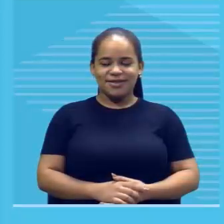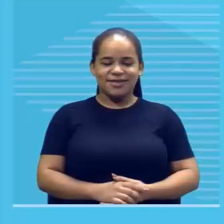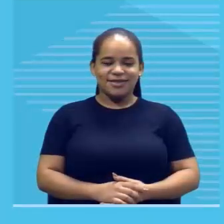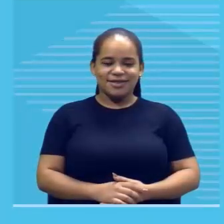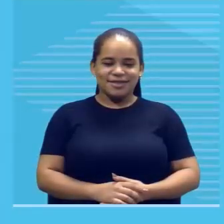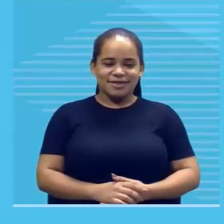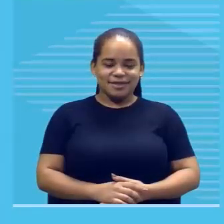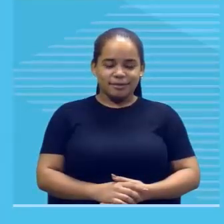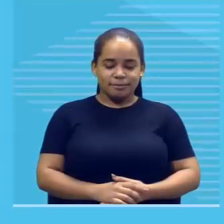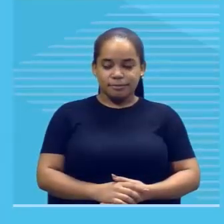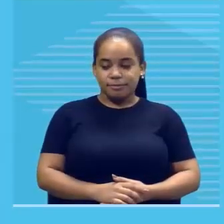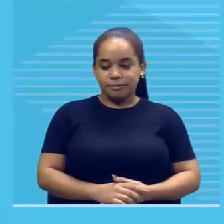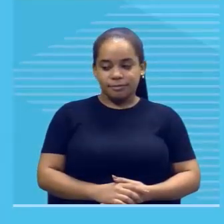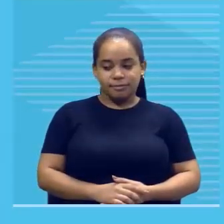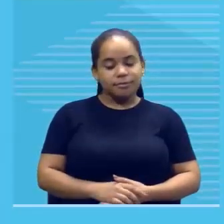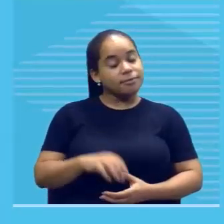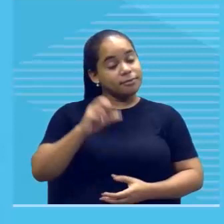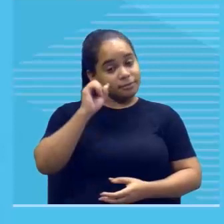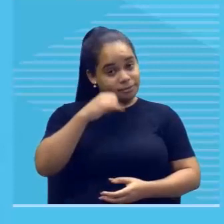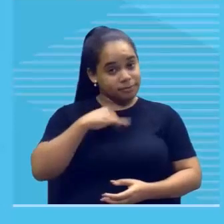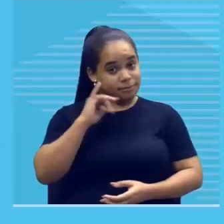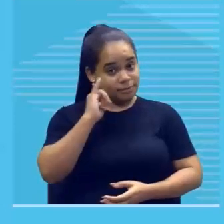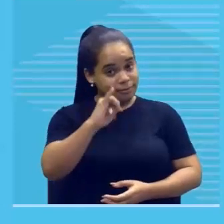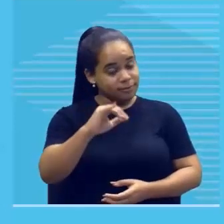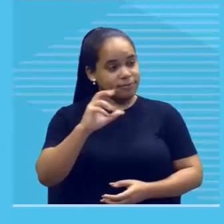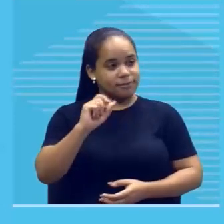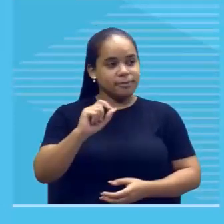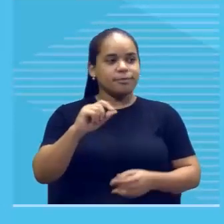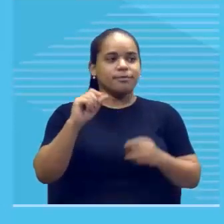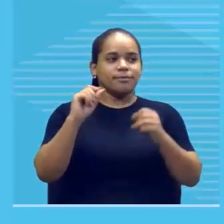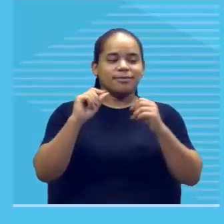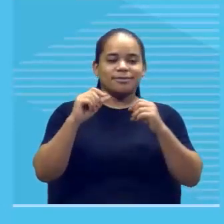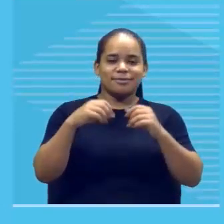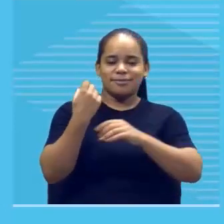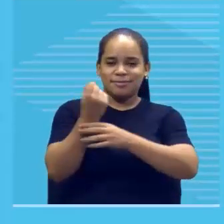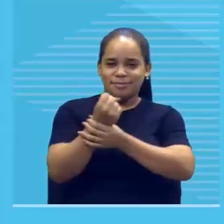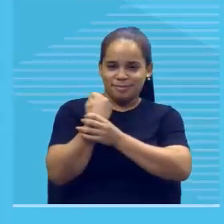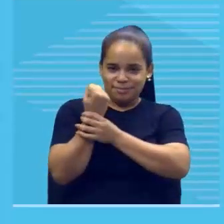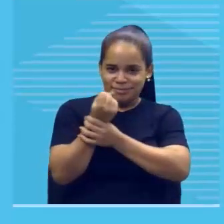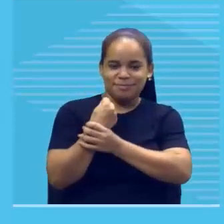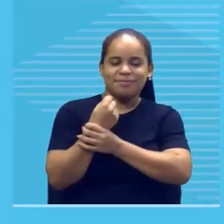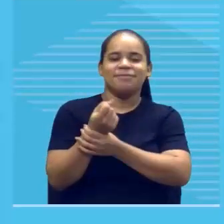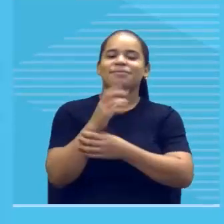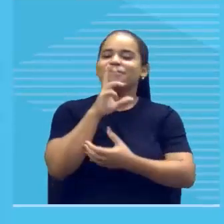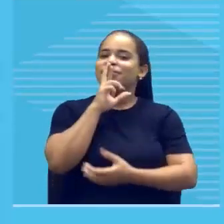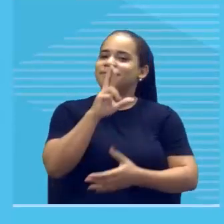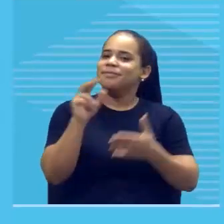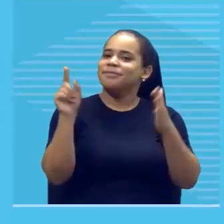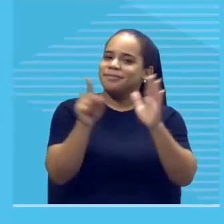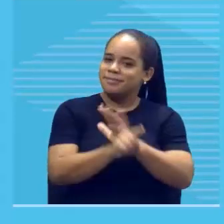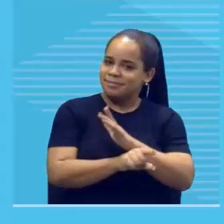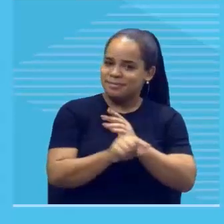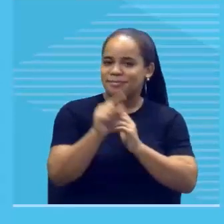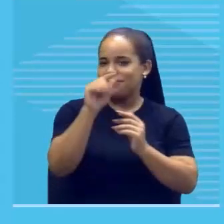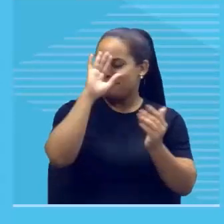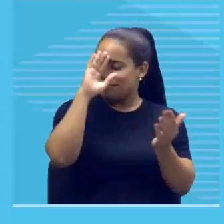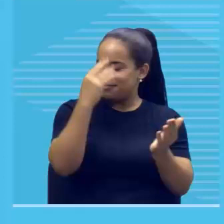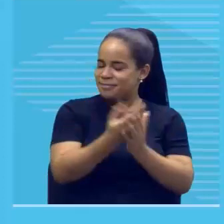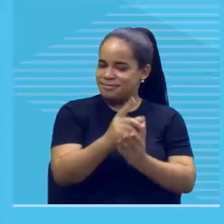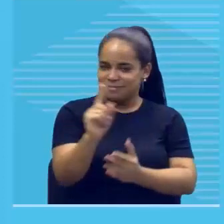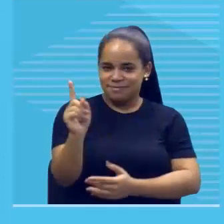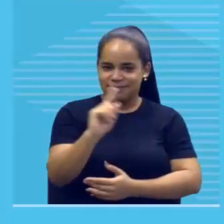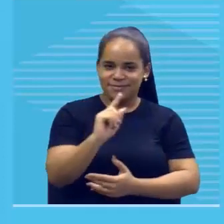o rapaz se eu disser para vocês que eu fiz o terapeuta respondeu à questão vocês não vão